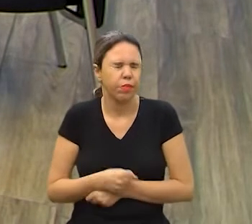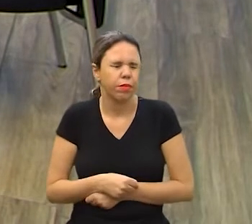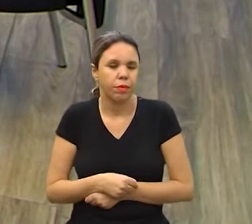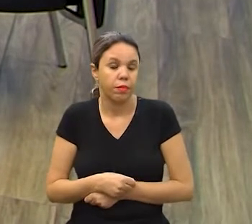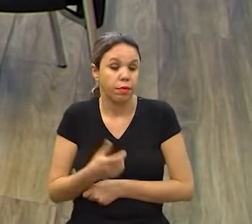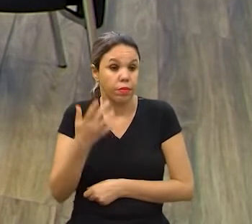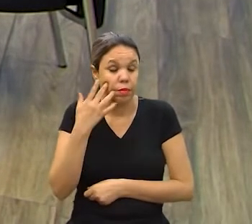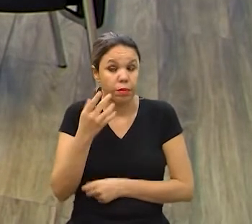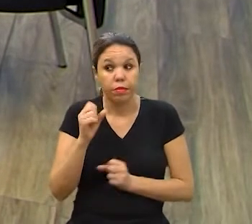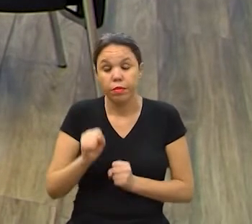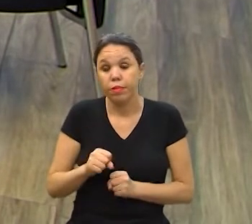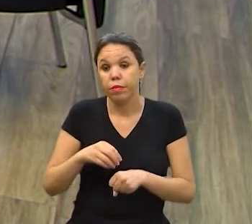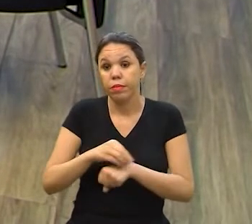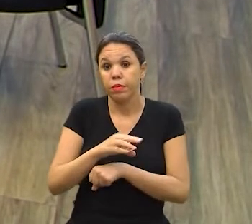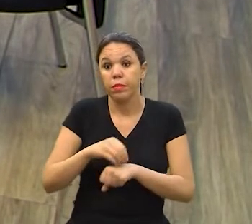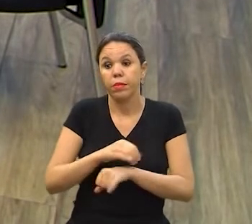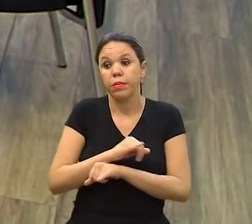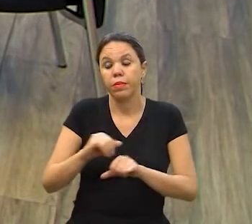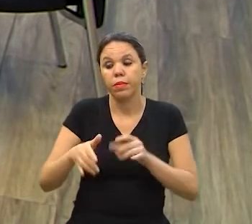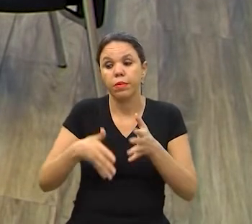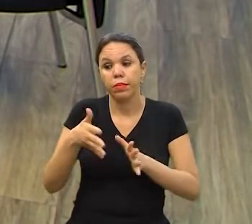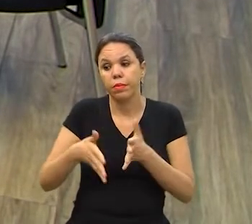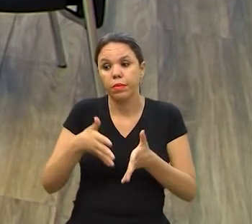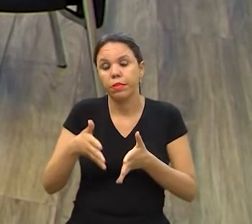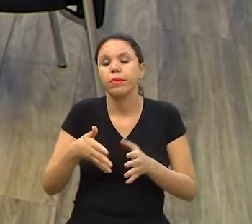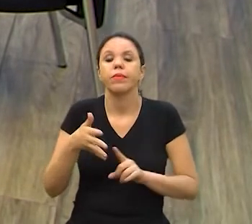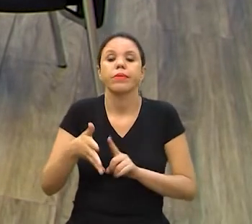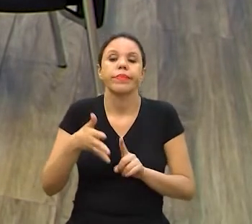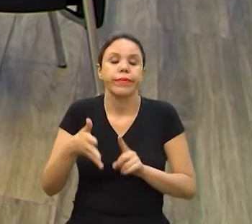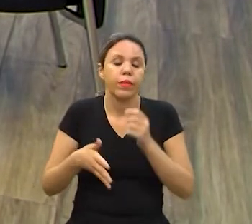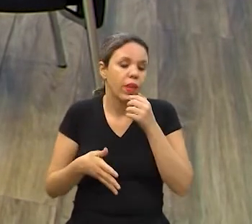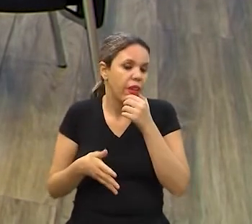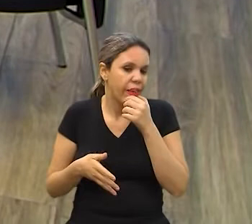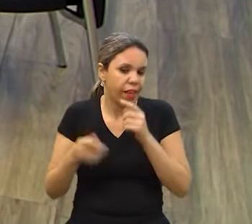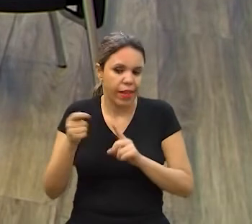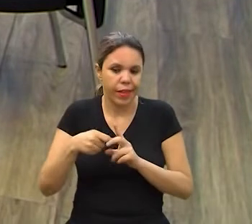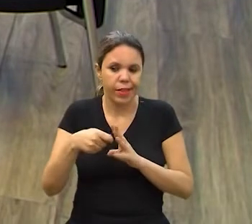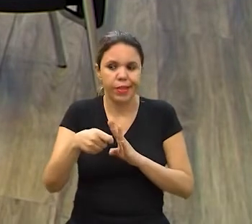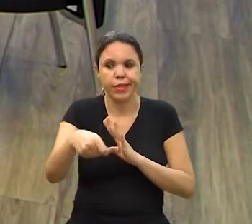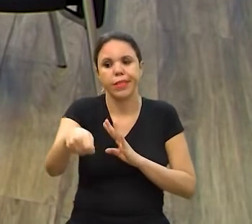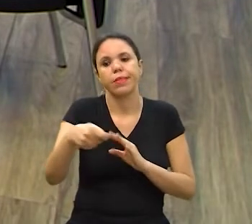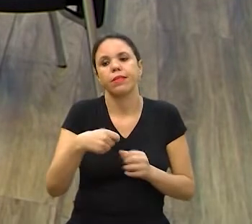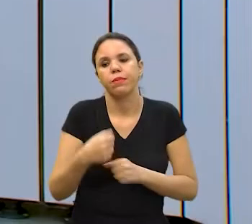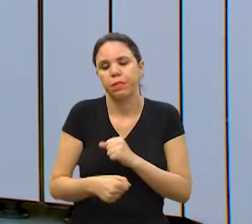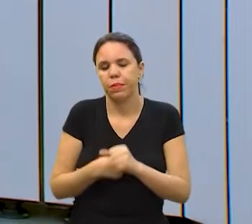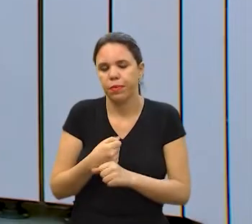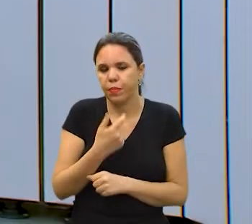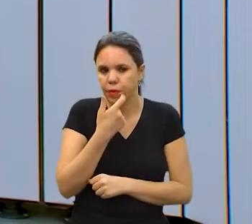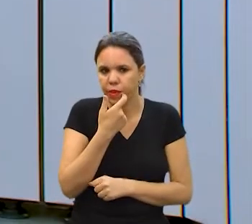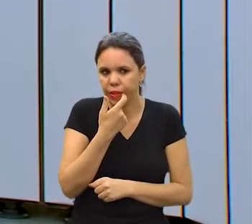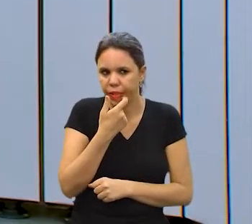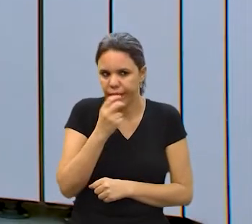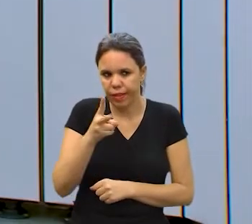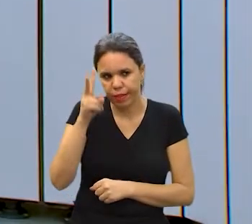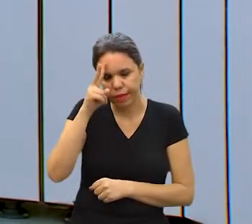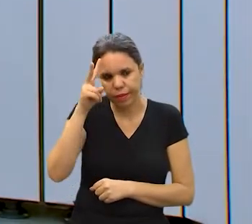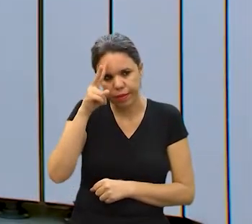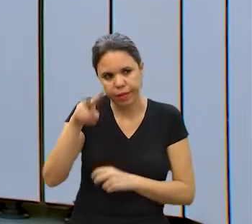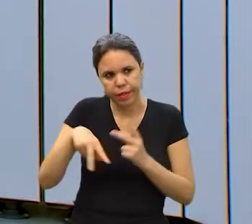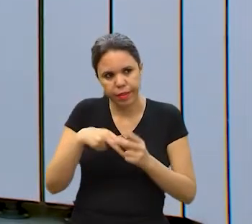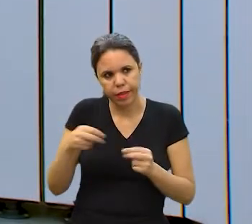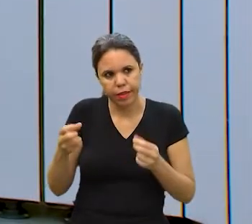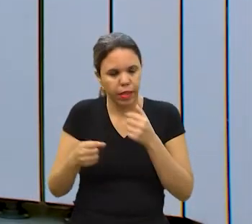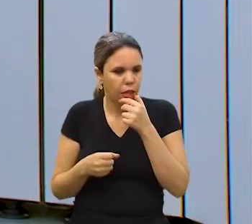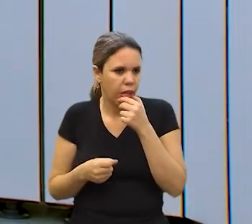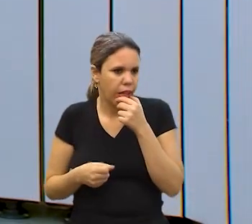Branco, mas como a gente pode trazer essa discussão em cada mês do ano? Sempre lembrando do Laço